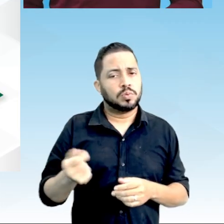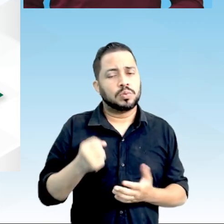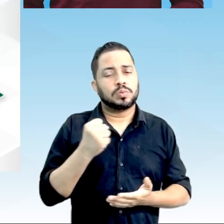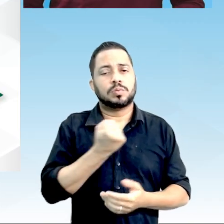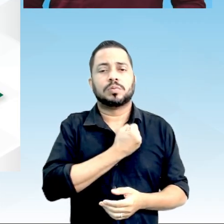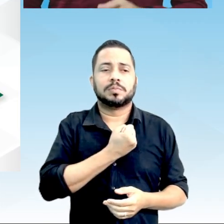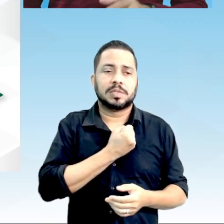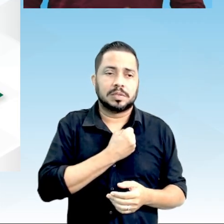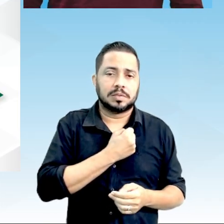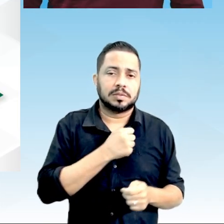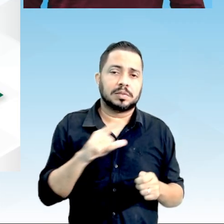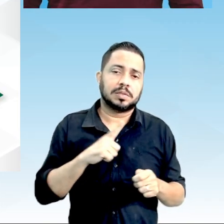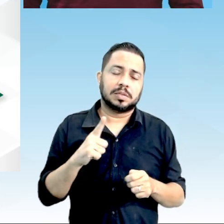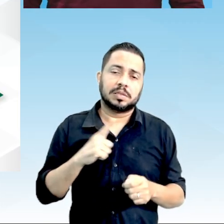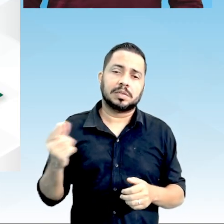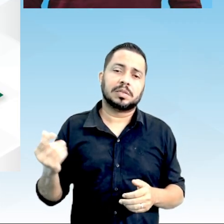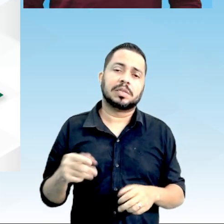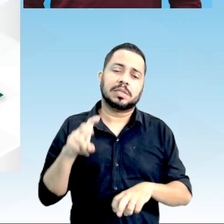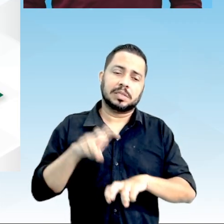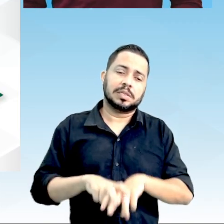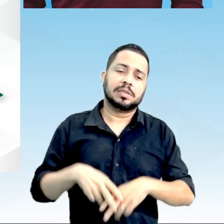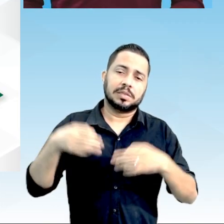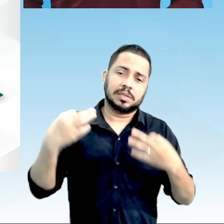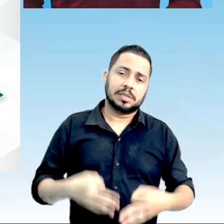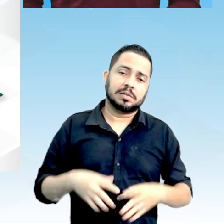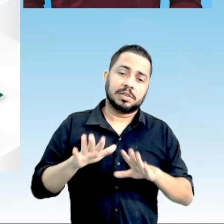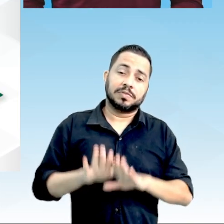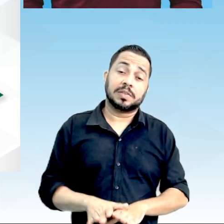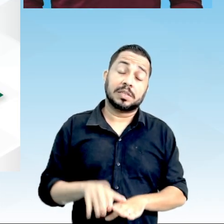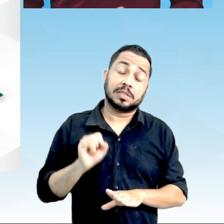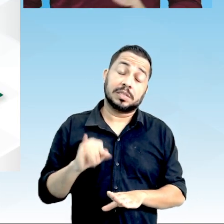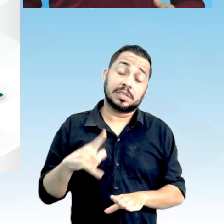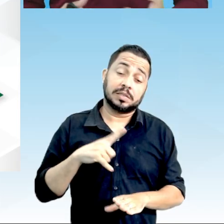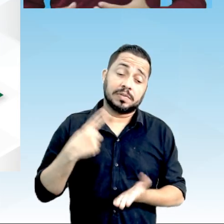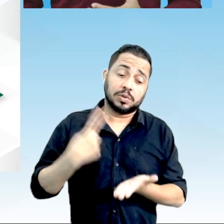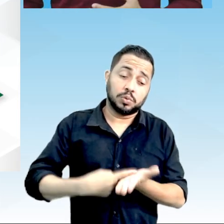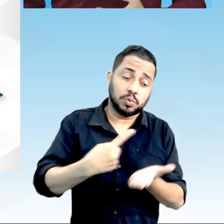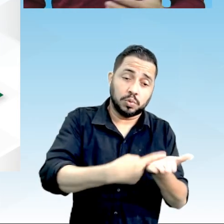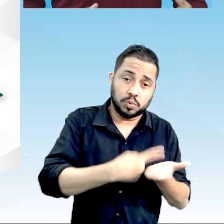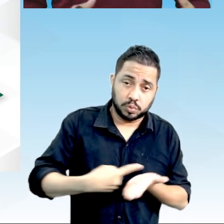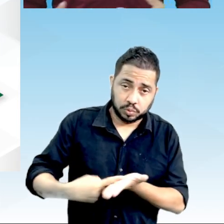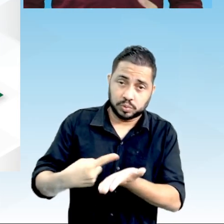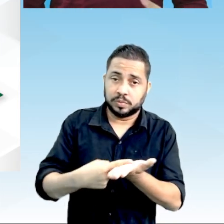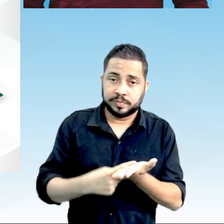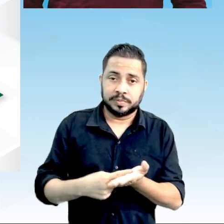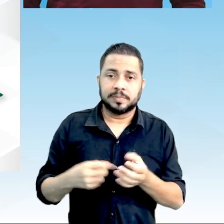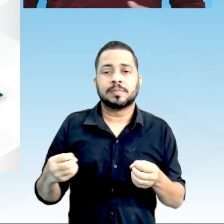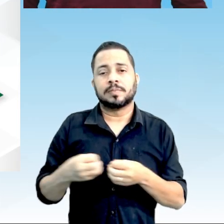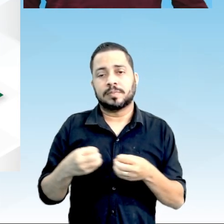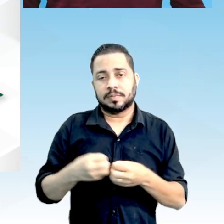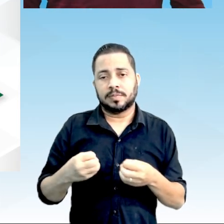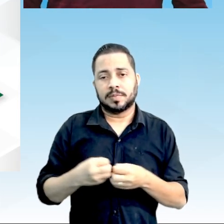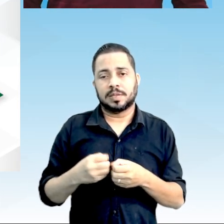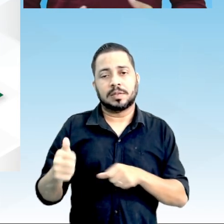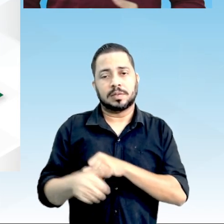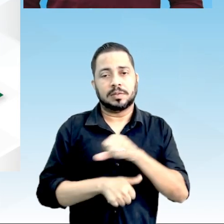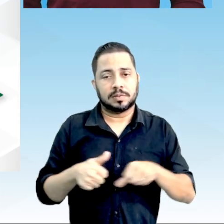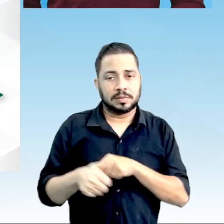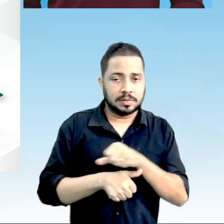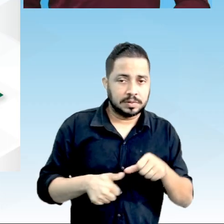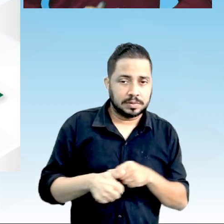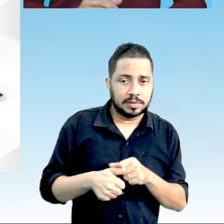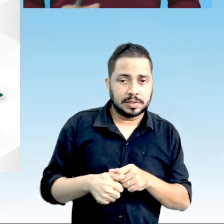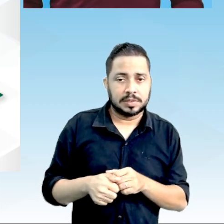numerado e você tem o assento ideal para você ficar. Se houver um acordo em quem está ali próximo, na troca